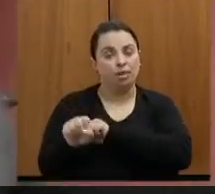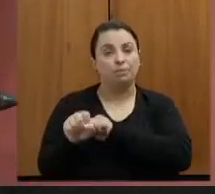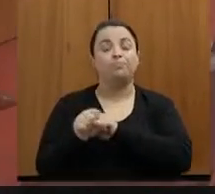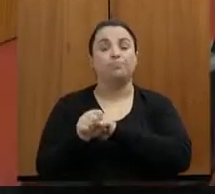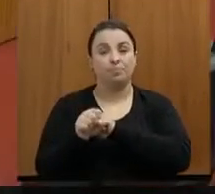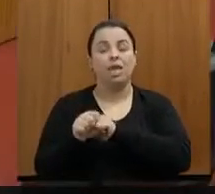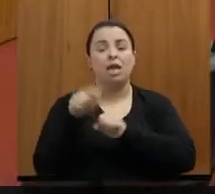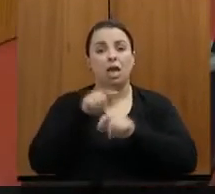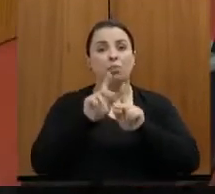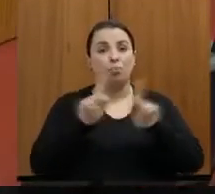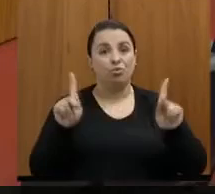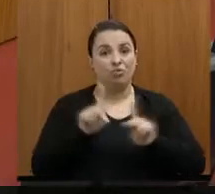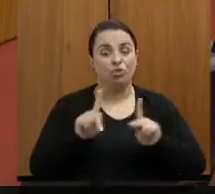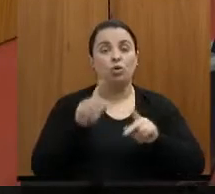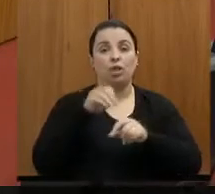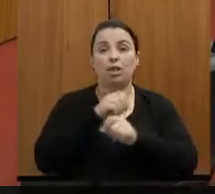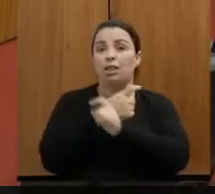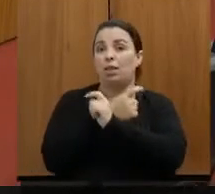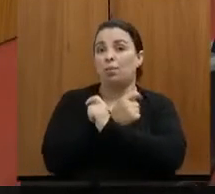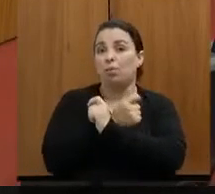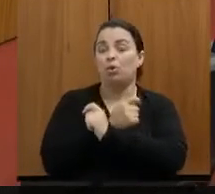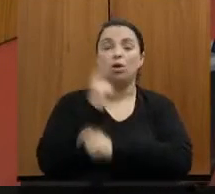regularização fundiária.